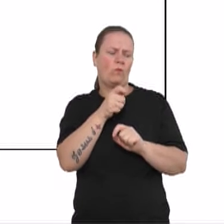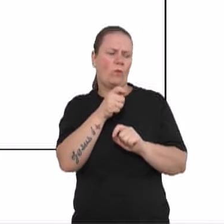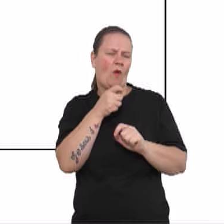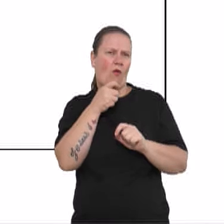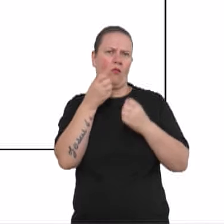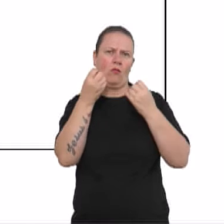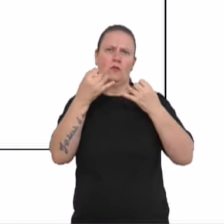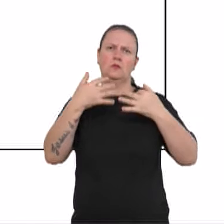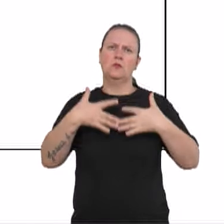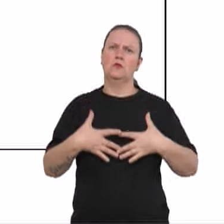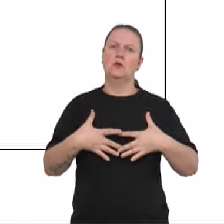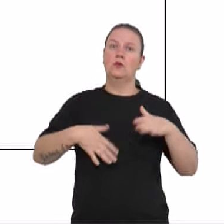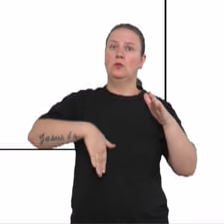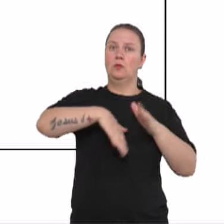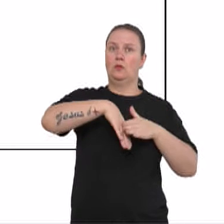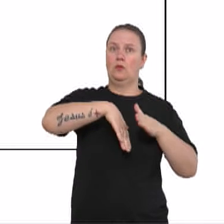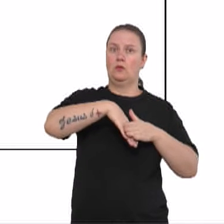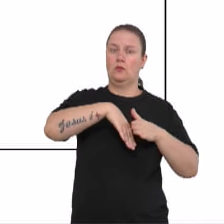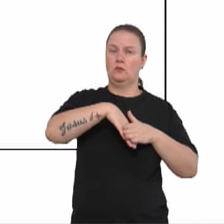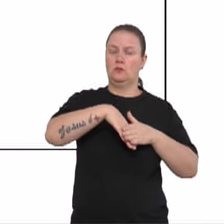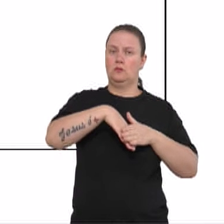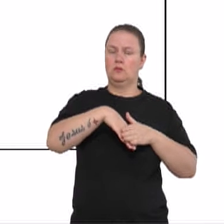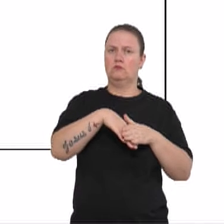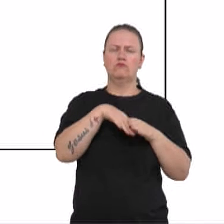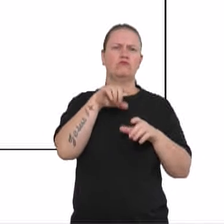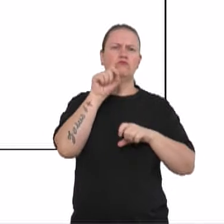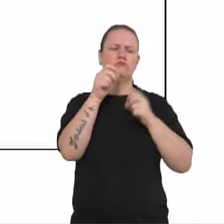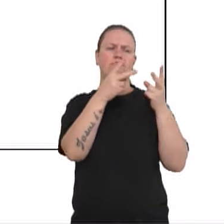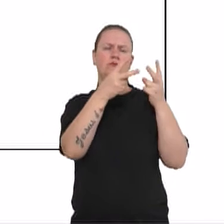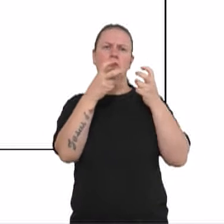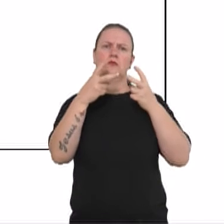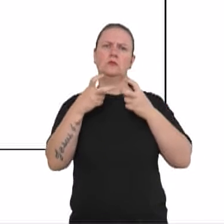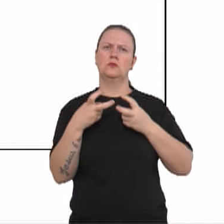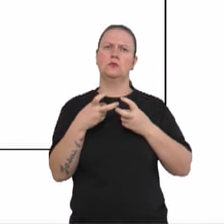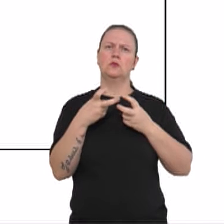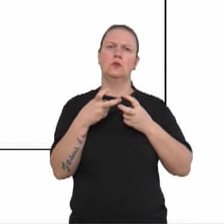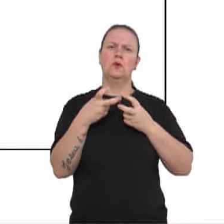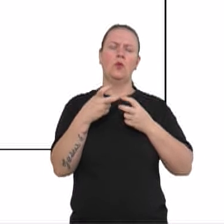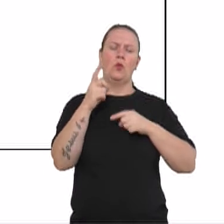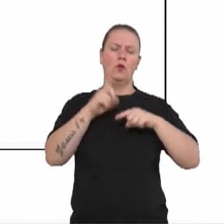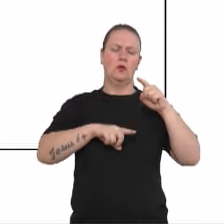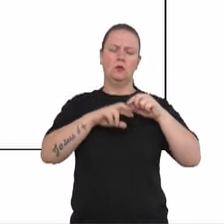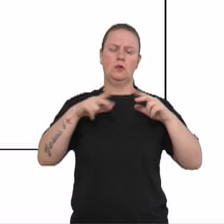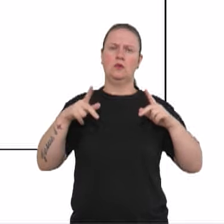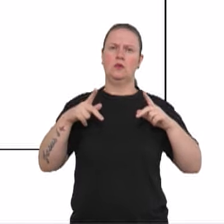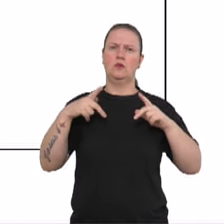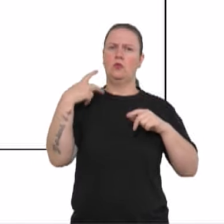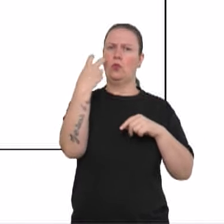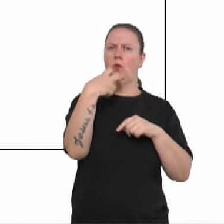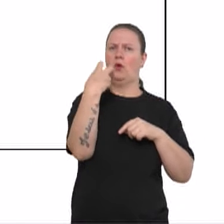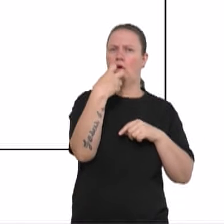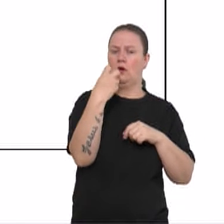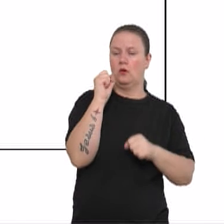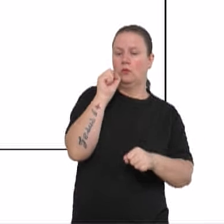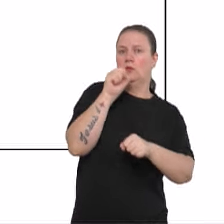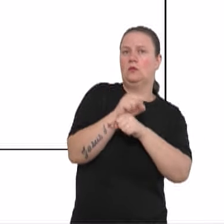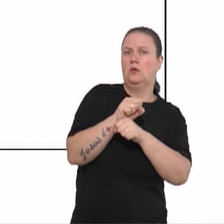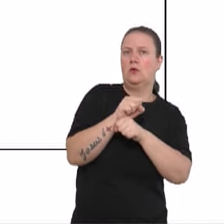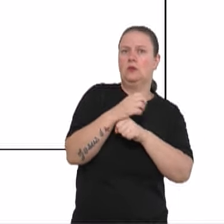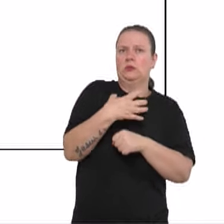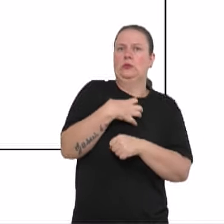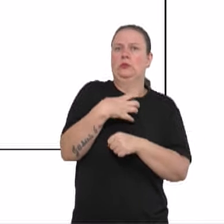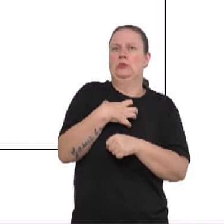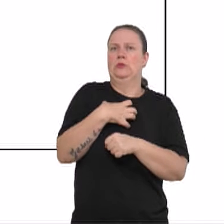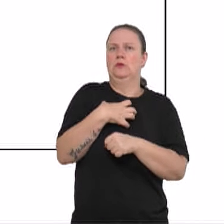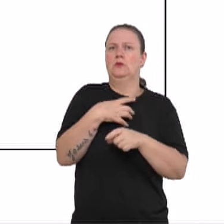esportiva, ver os elementos típicos da oralidade, como as pausas, as entonações